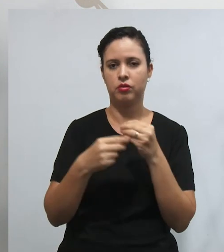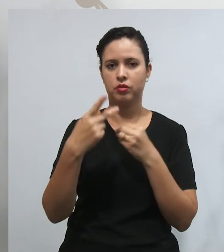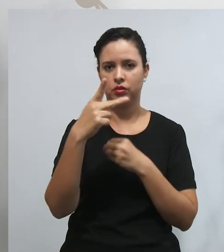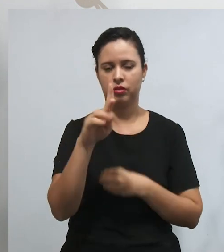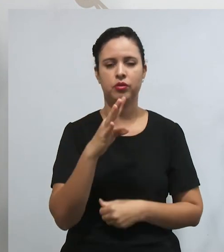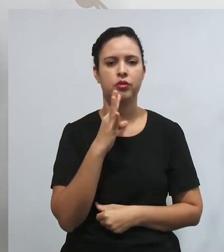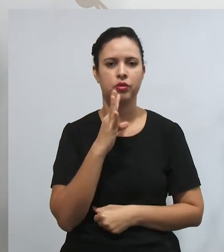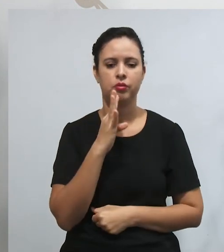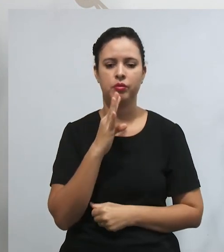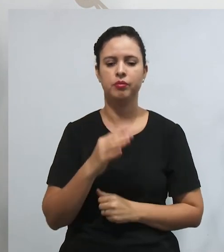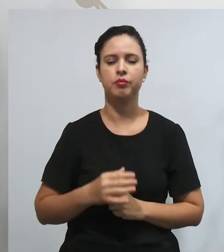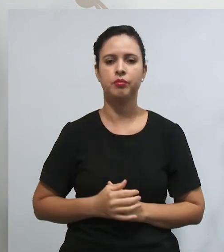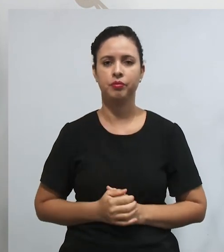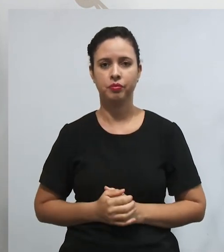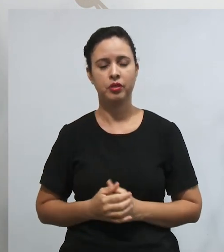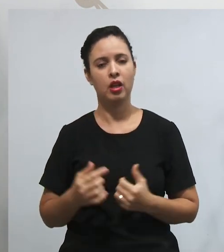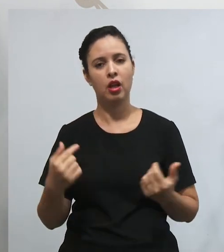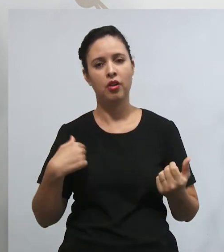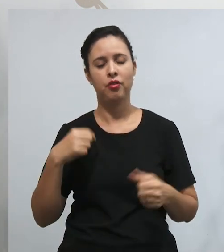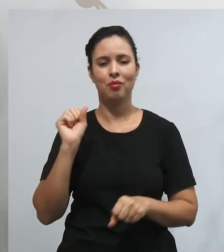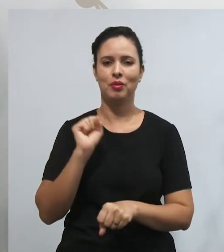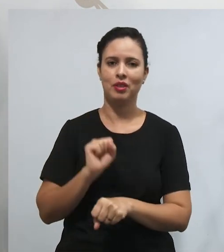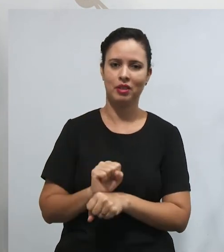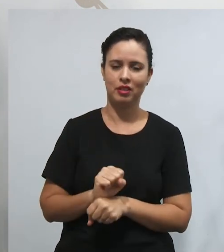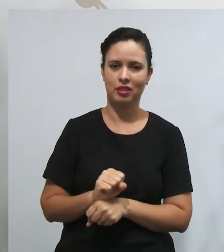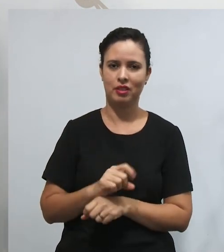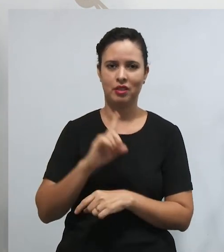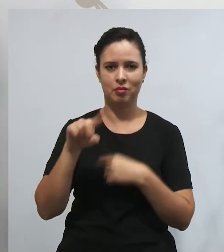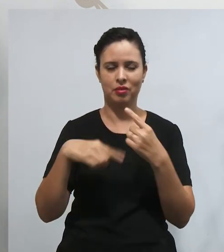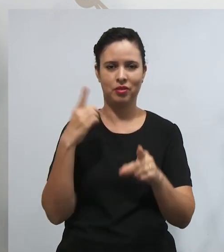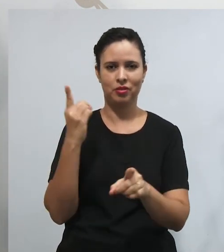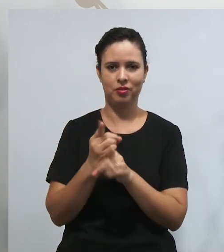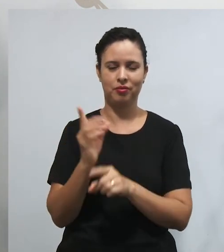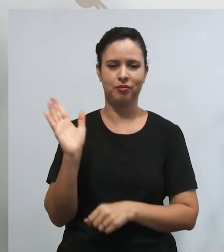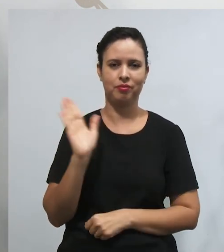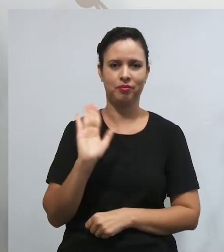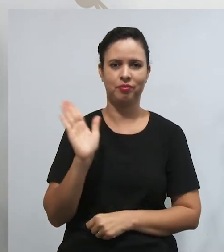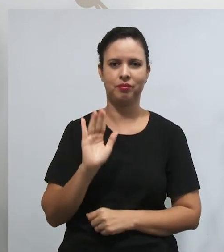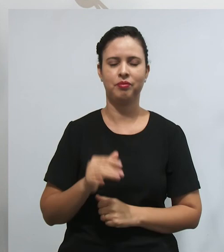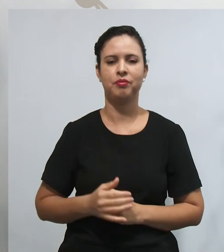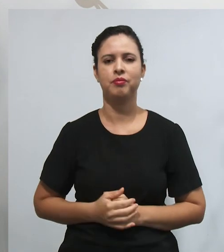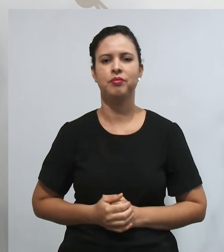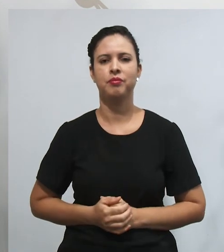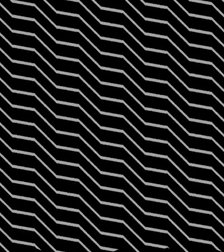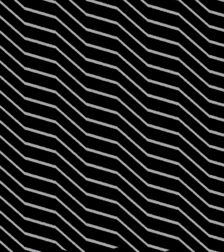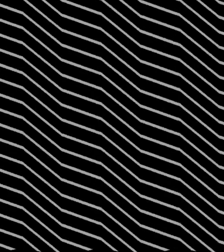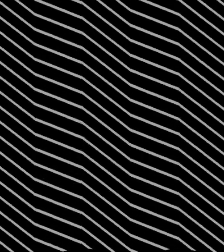conhecimento de vocês. Beleza? Eu vou ficando por aqui e eu vejo vocês na nossa próxima aula. Até lá!